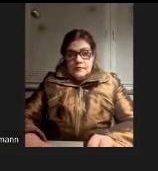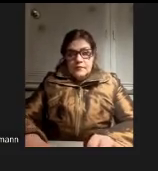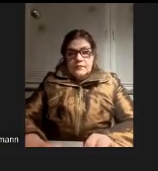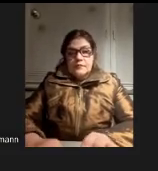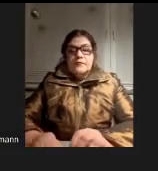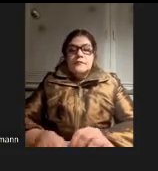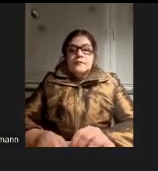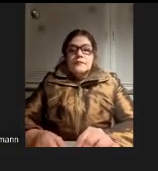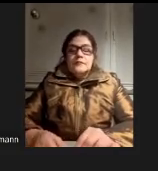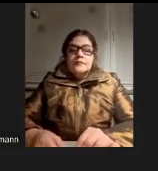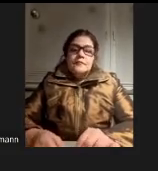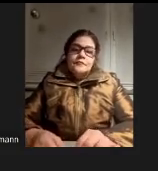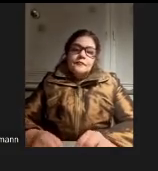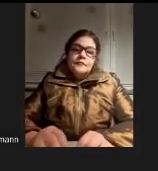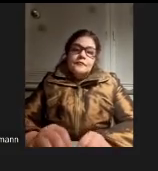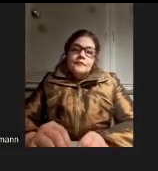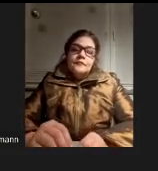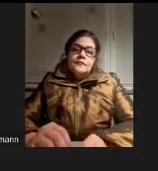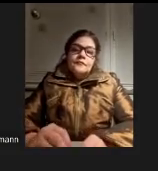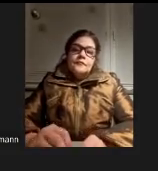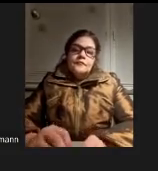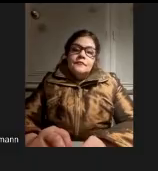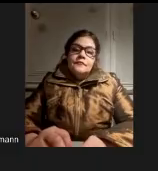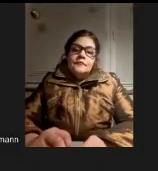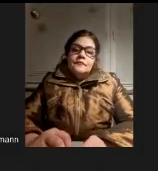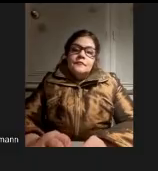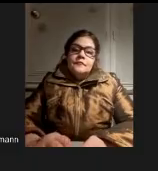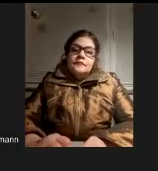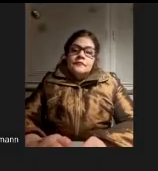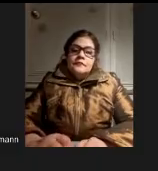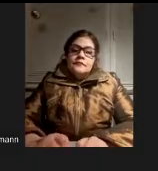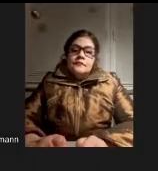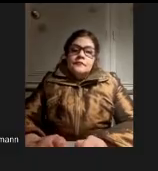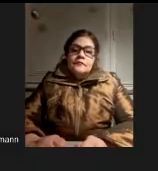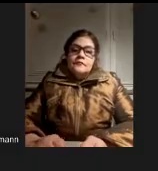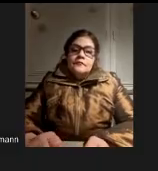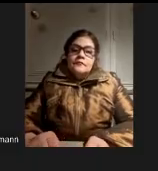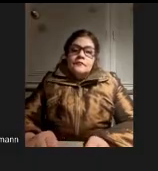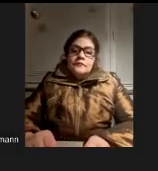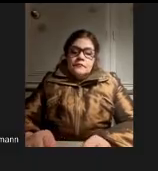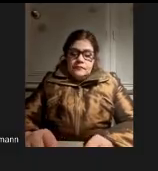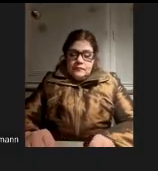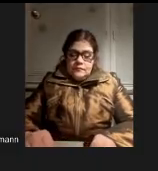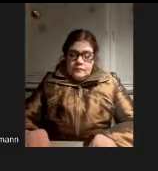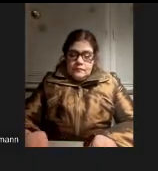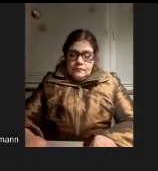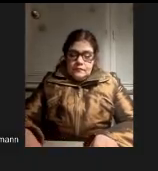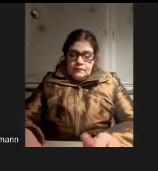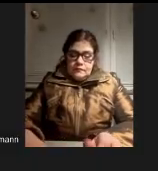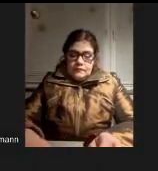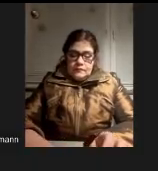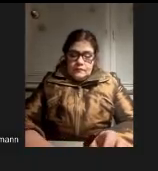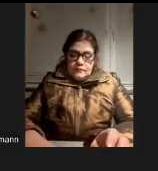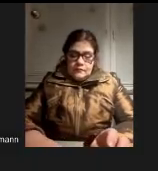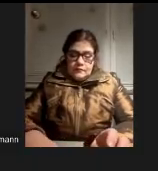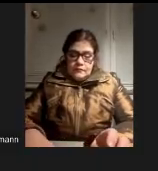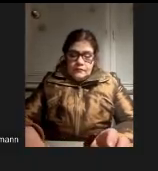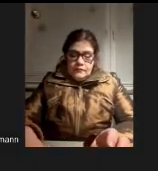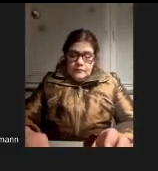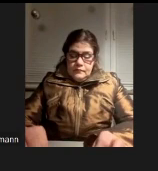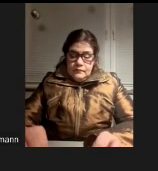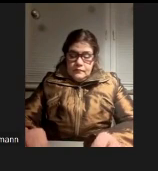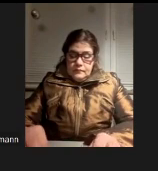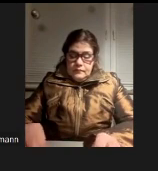sobre esse tema em algum lugar entende que eu sou entusiasta do tema e que eu tenho a intenção de levar isso,